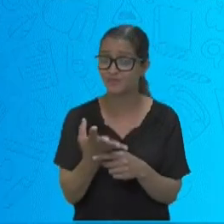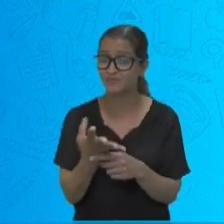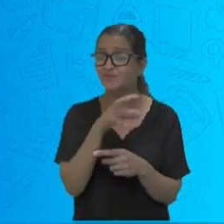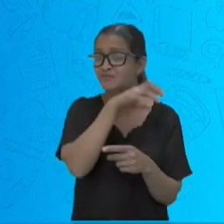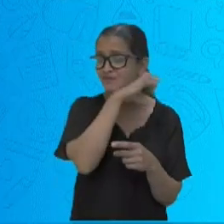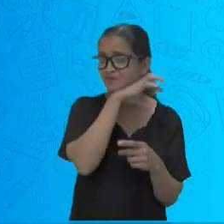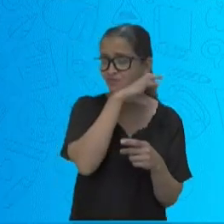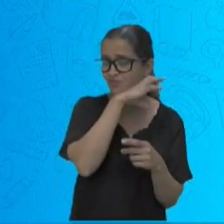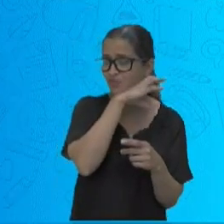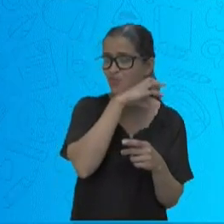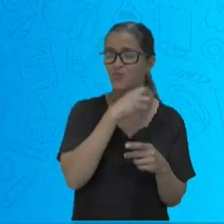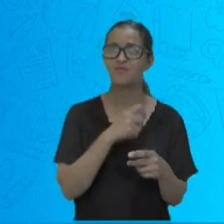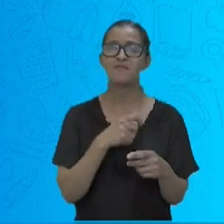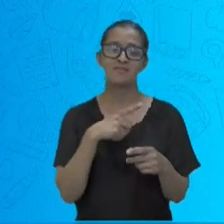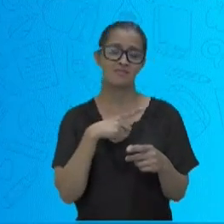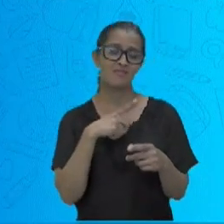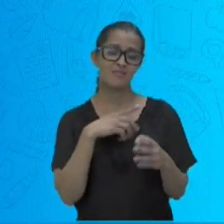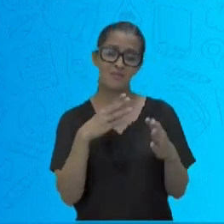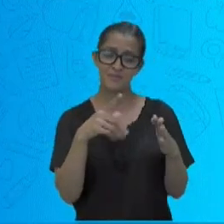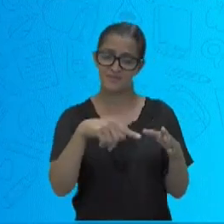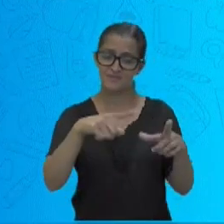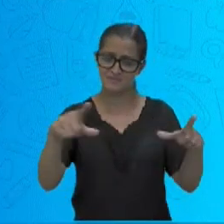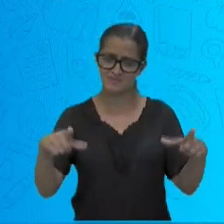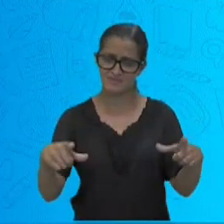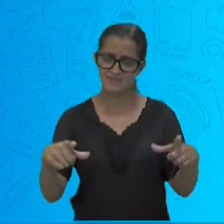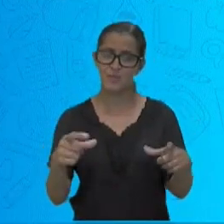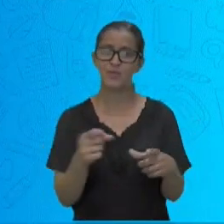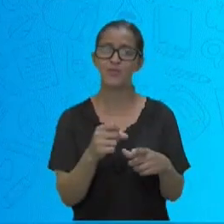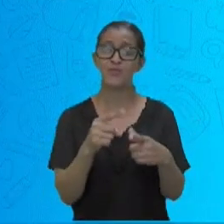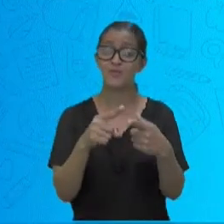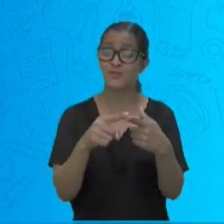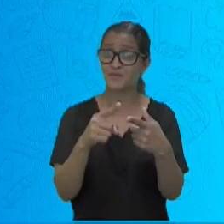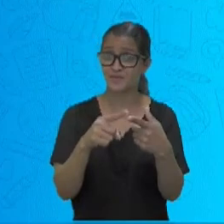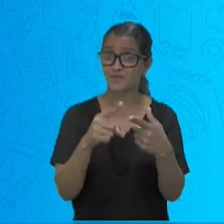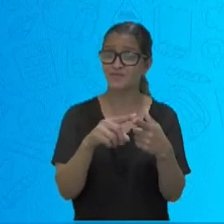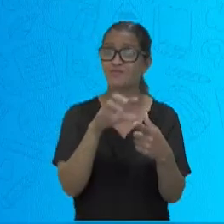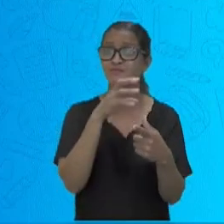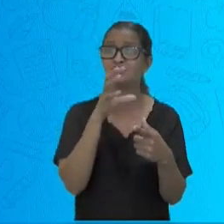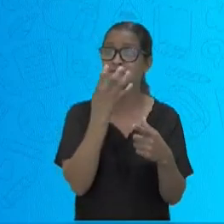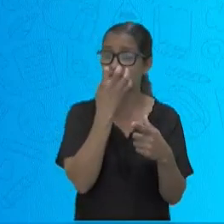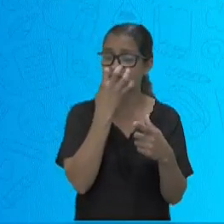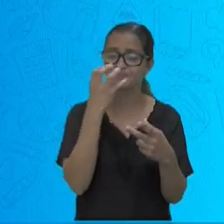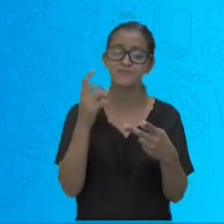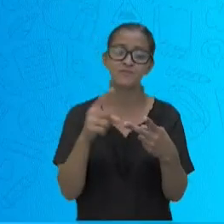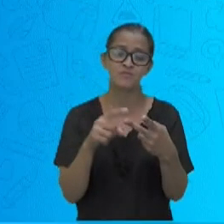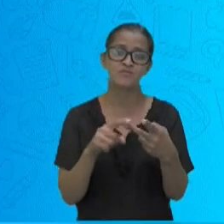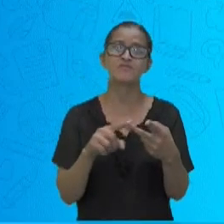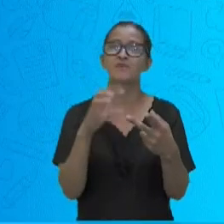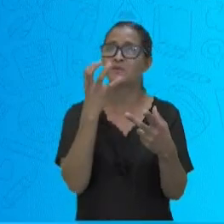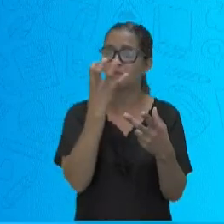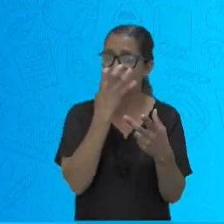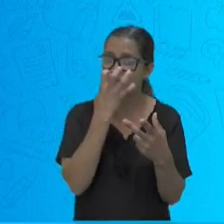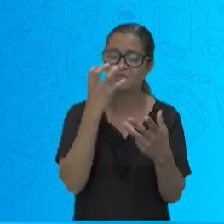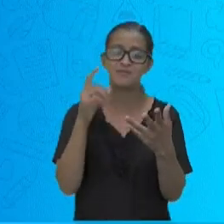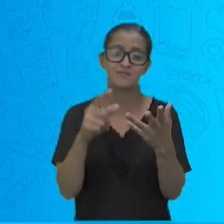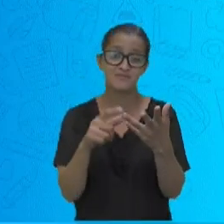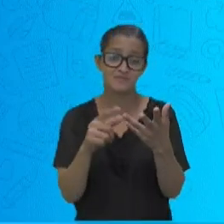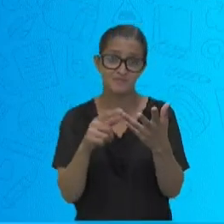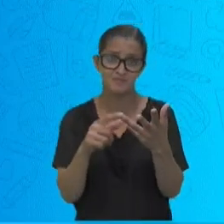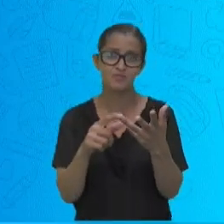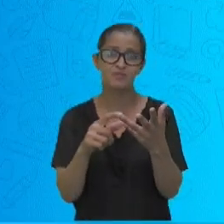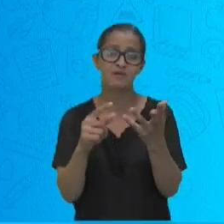aluno. O Theo possui 1, 2, 3 e a Eloá tem mais